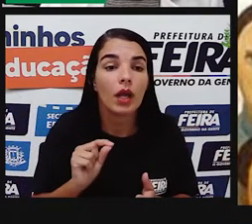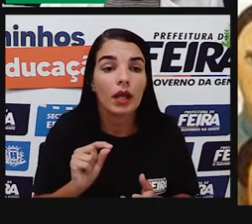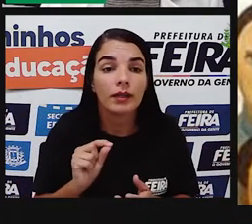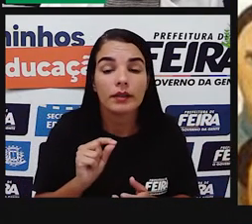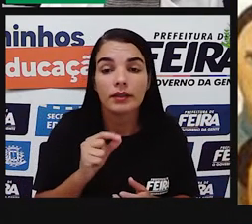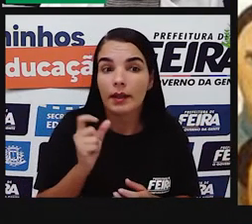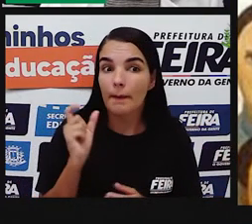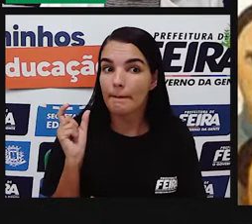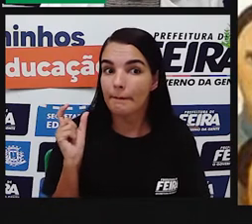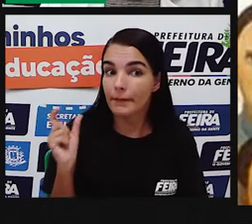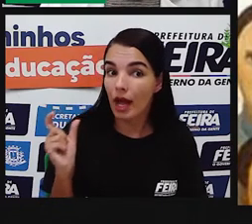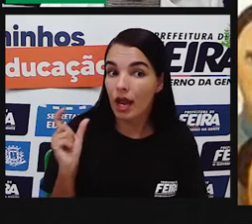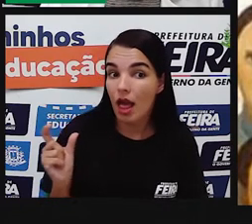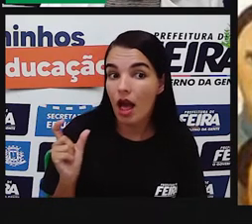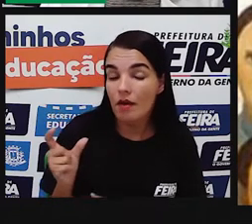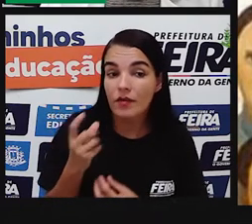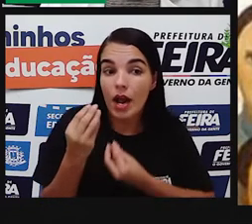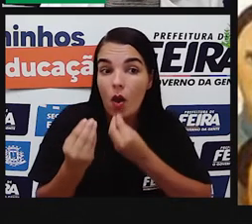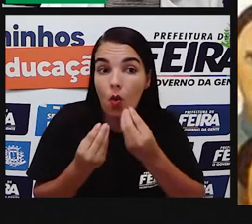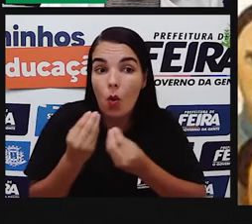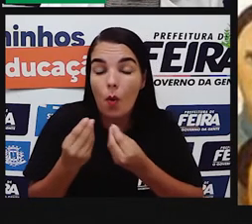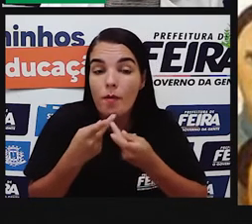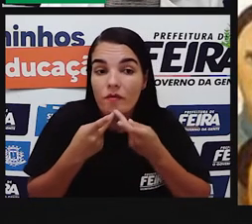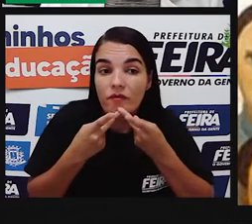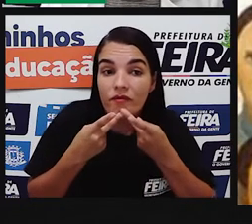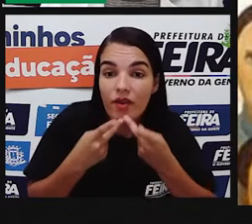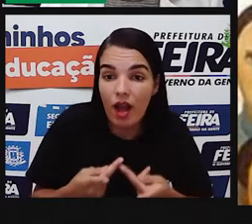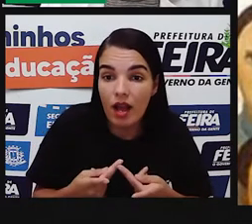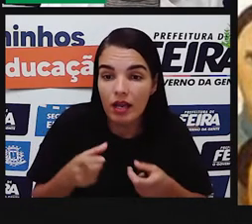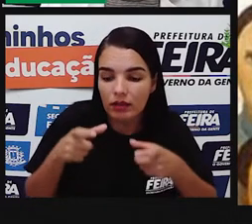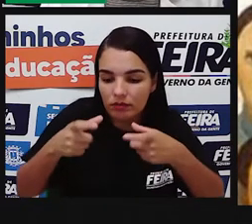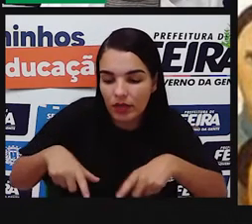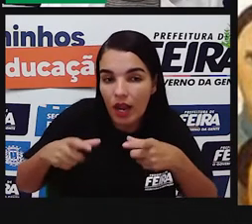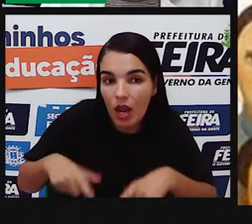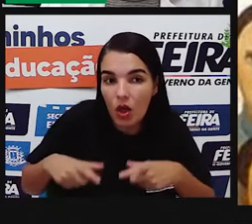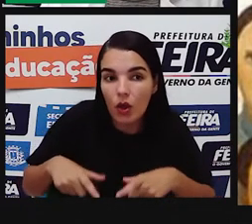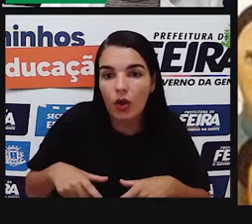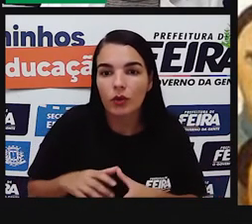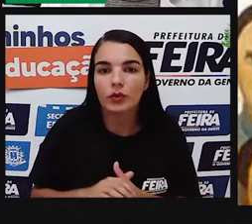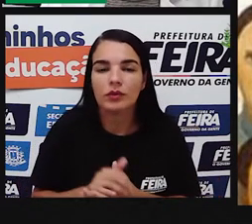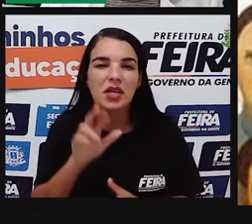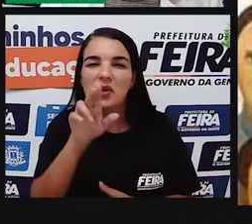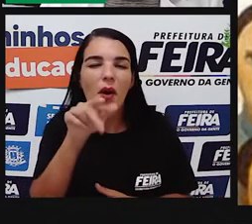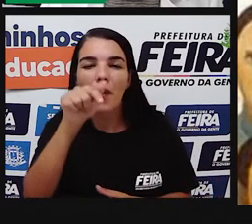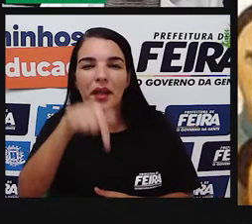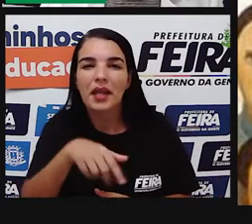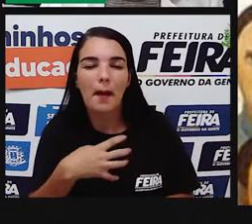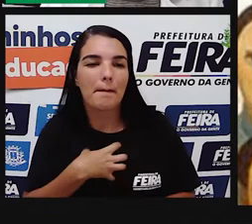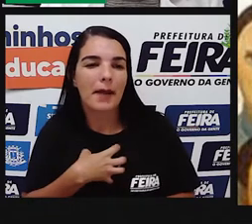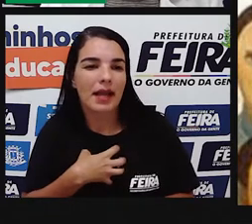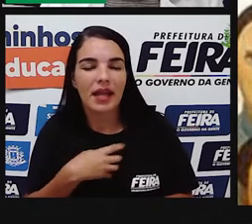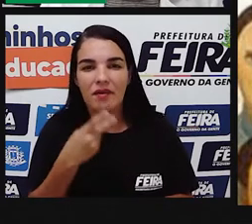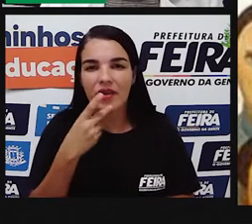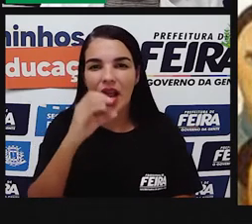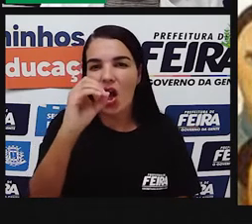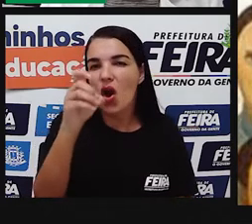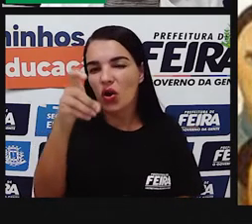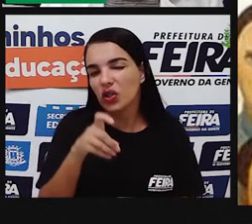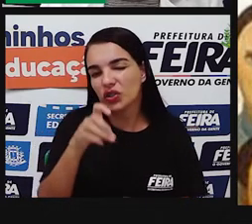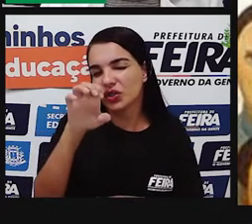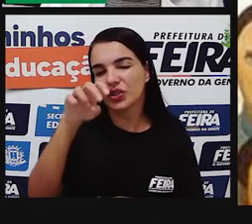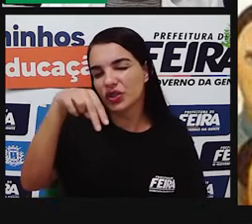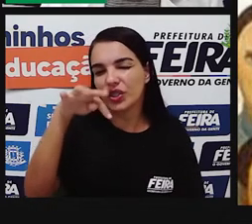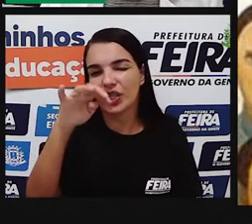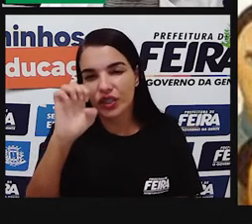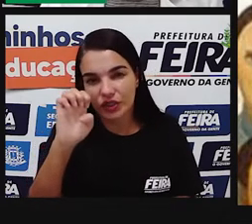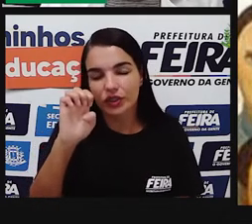As palavras e expressões locais, como, por exemplo, o nosso oxente, e o sotaque.